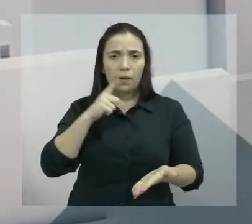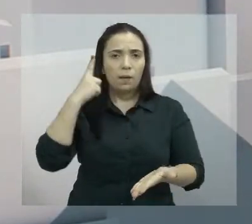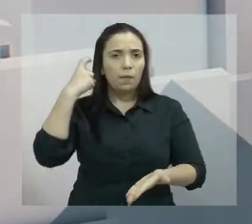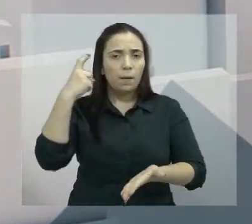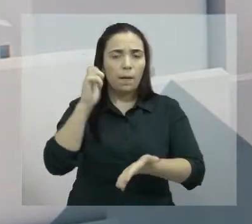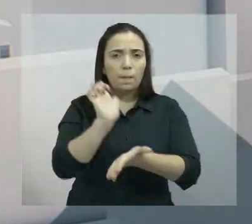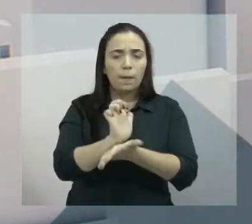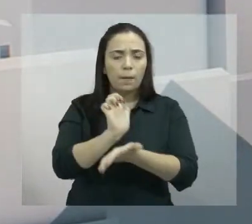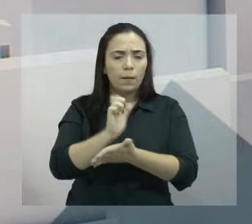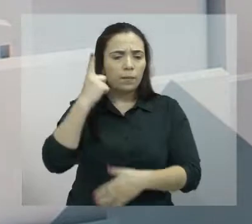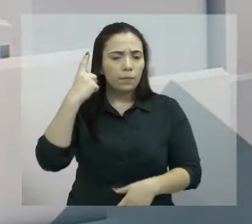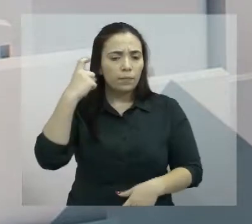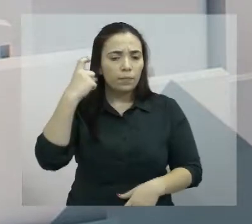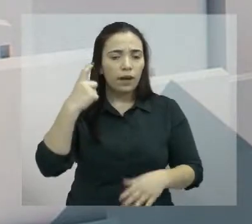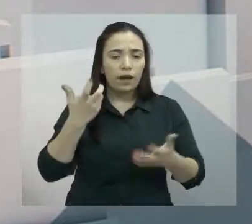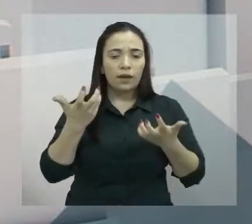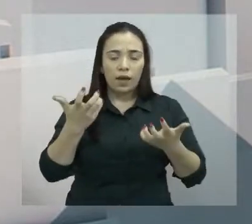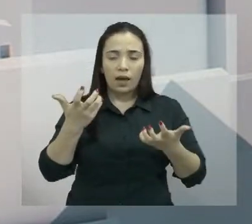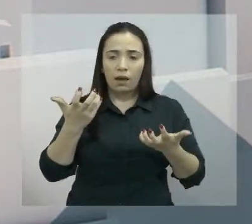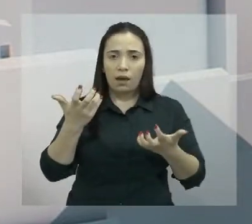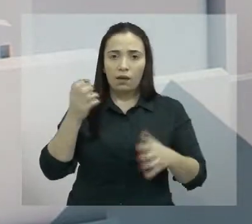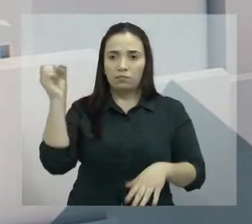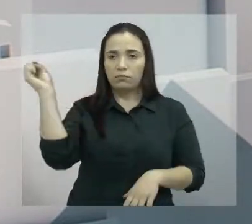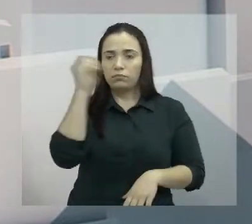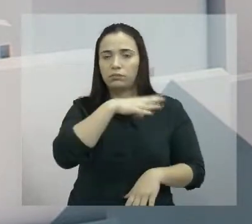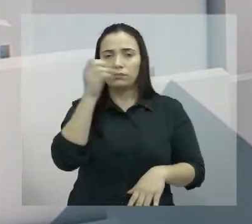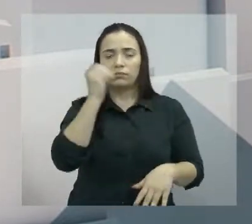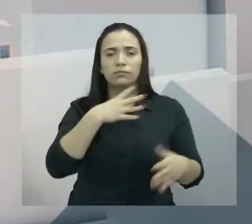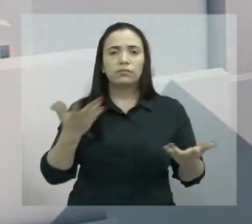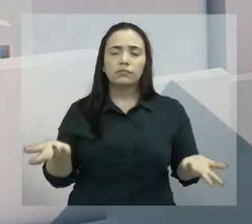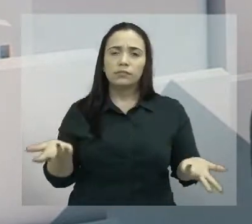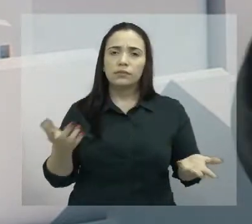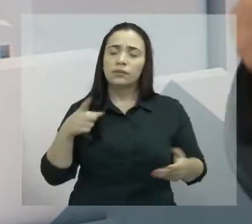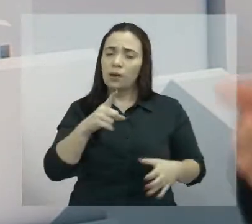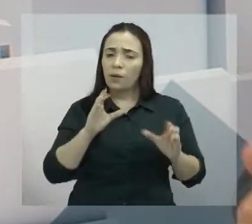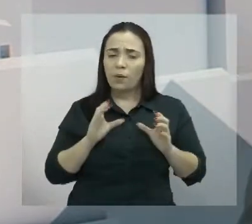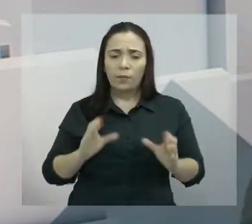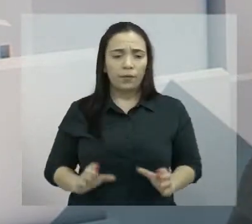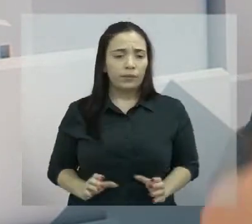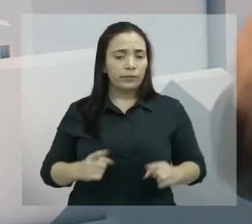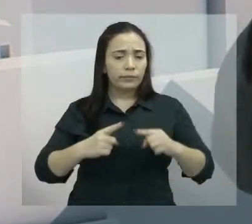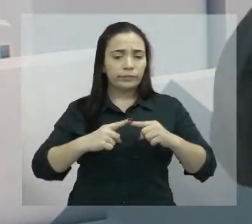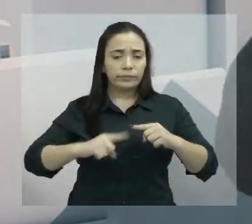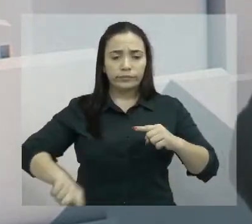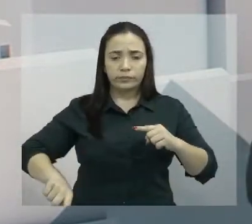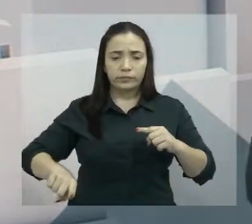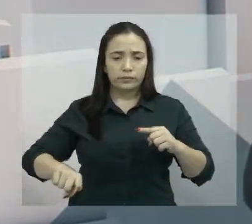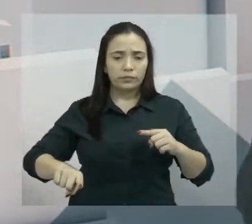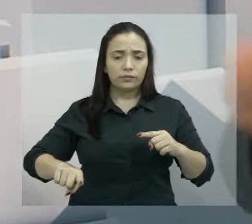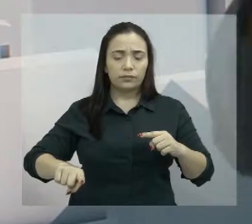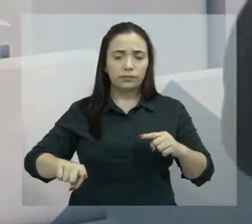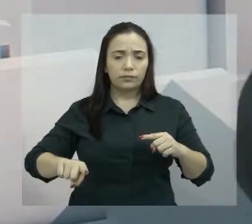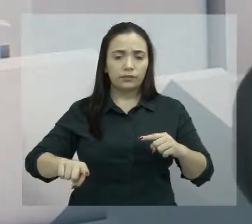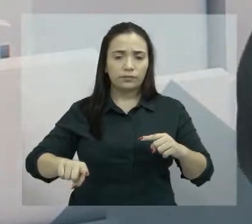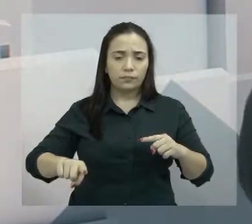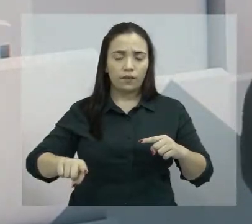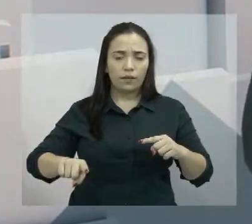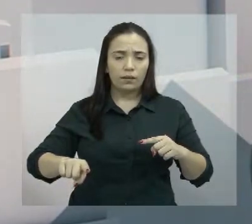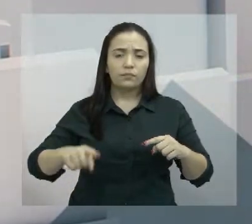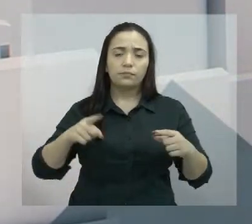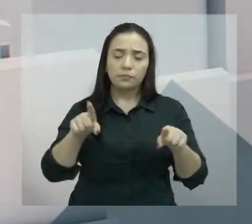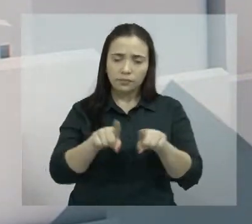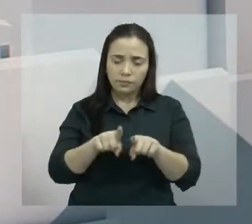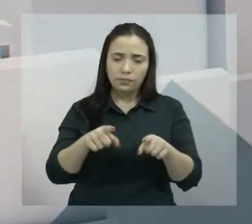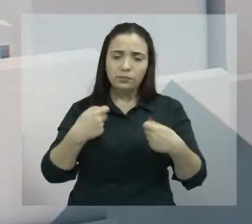sair da frente. Quer dizer, é um comportamento que foge muito essa questão do motociclista cumprir